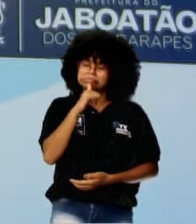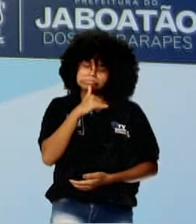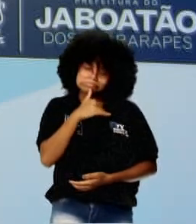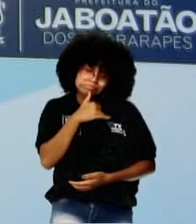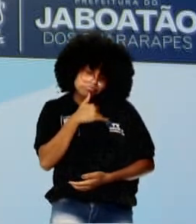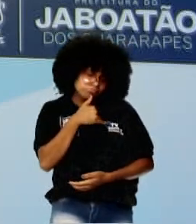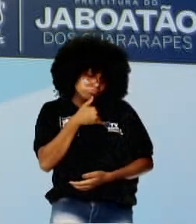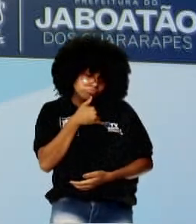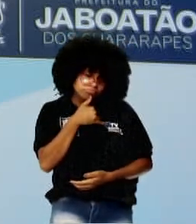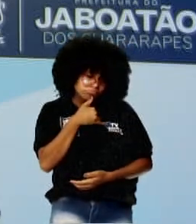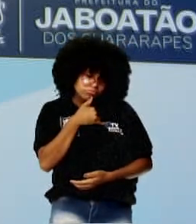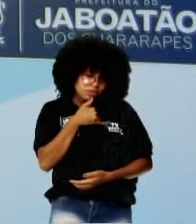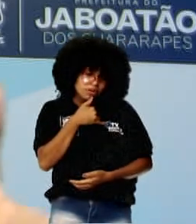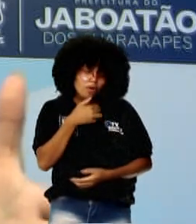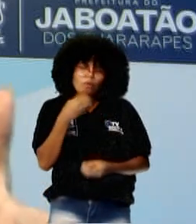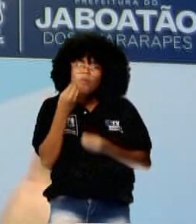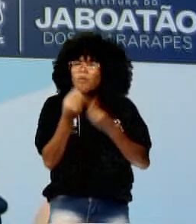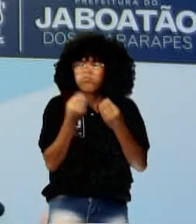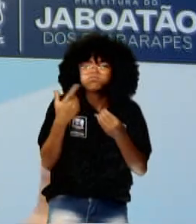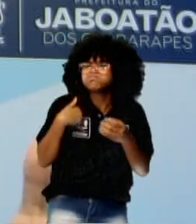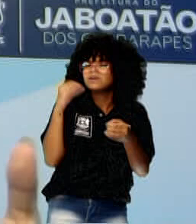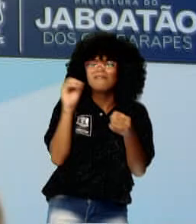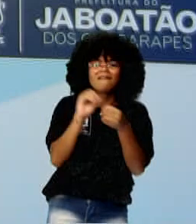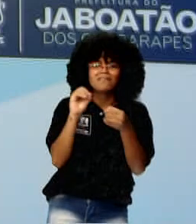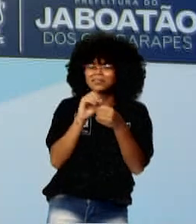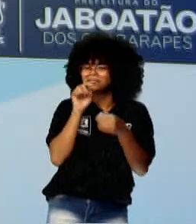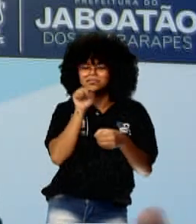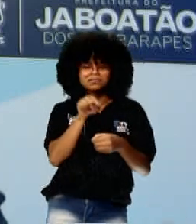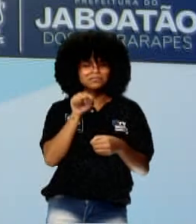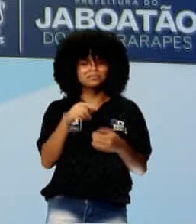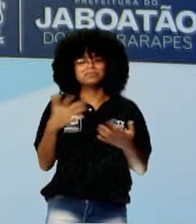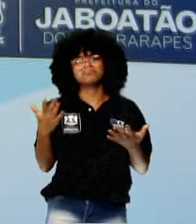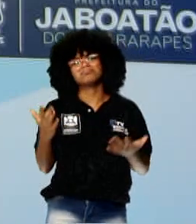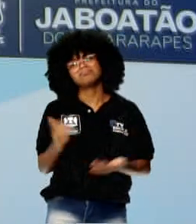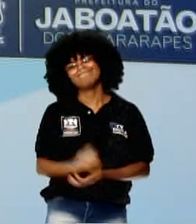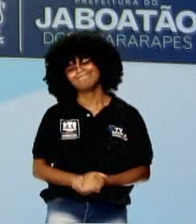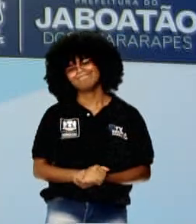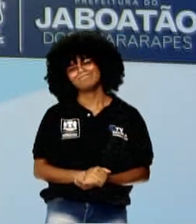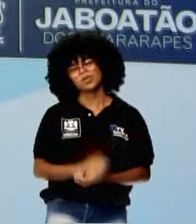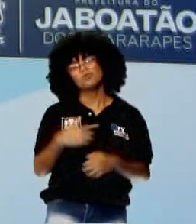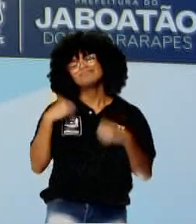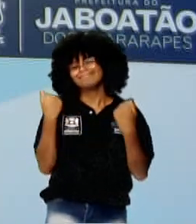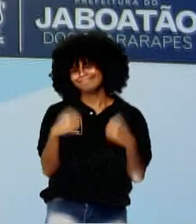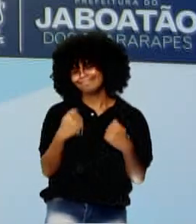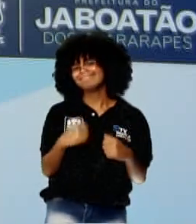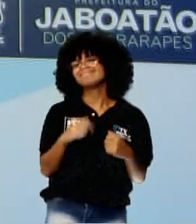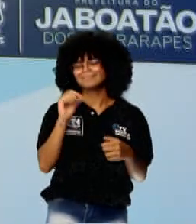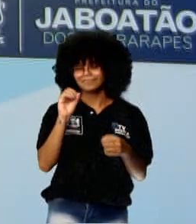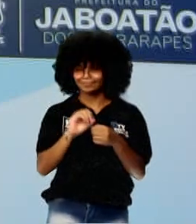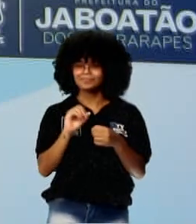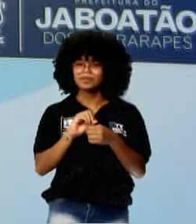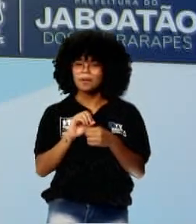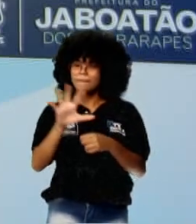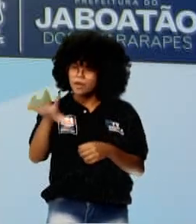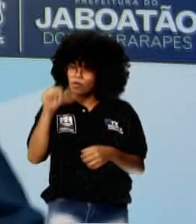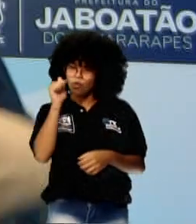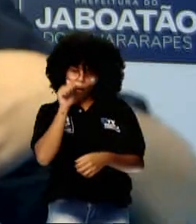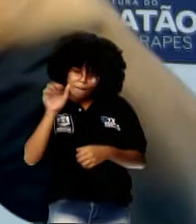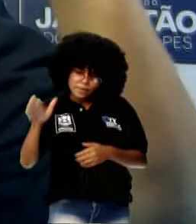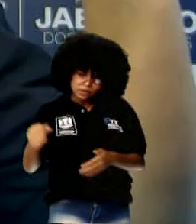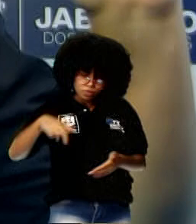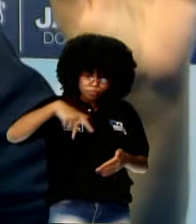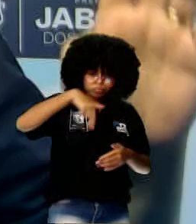chateado, abatido, como é que ele ia fazer uma coisa dessa? Teve que cumprir as ordens da rainha. Pegou a menina, levou para a